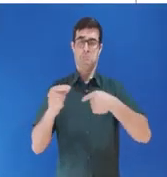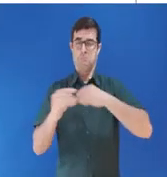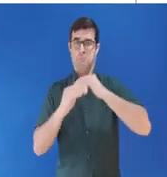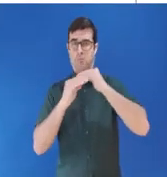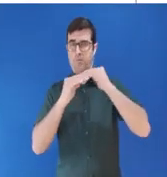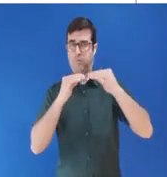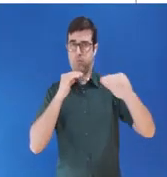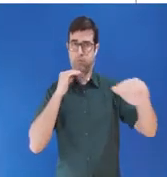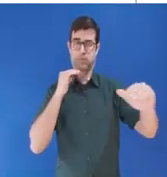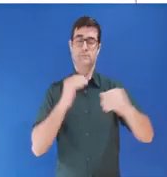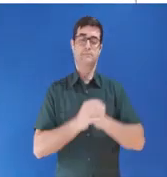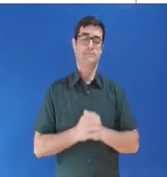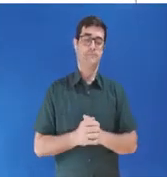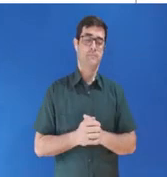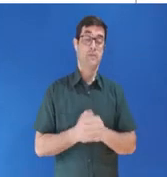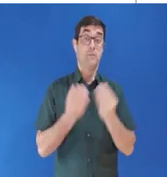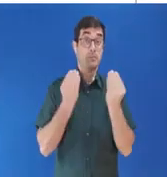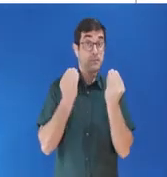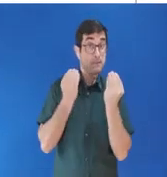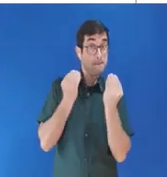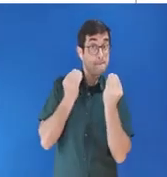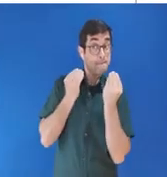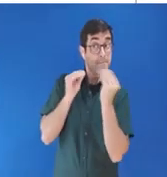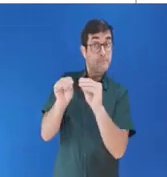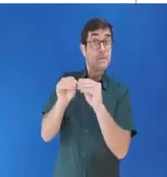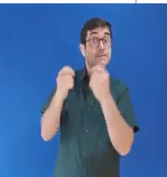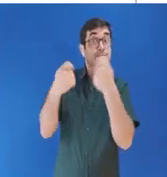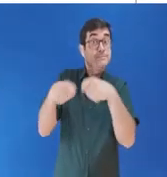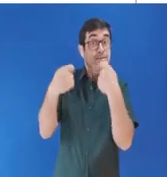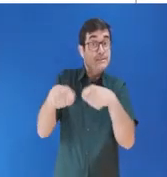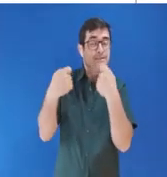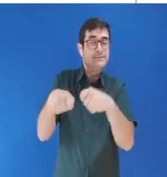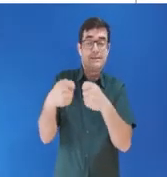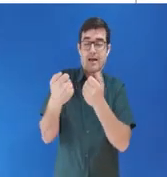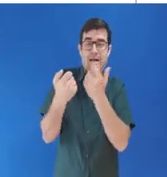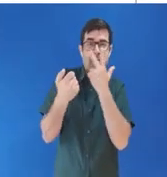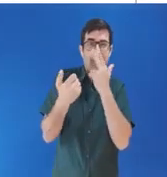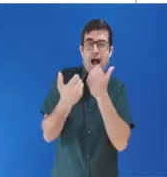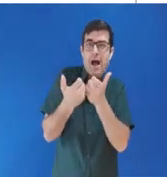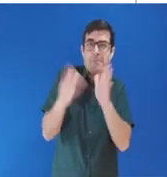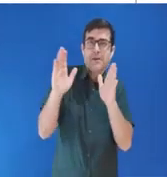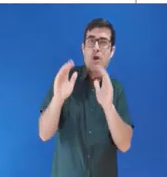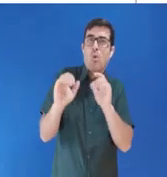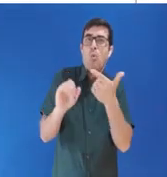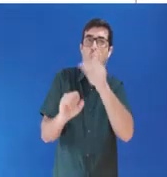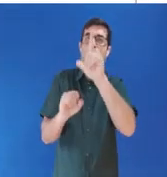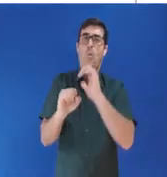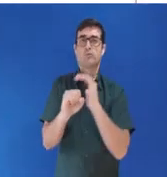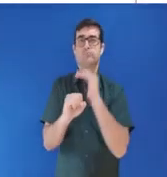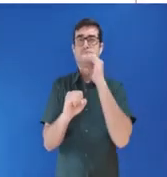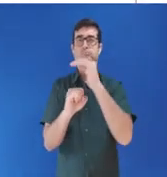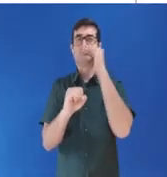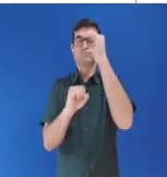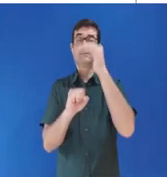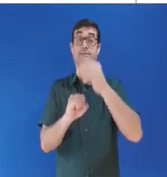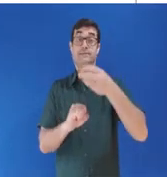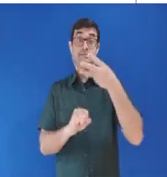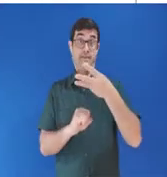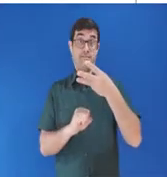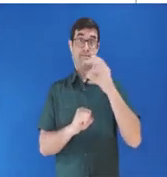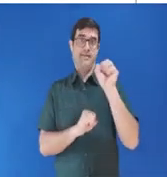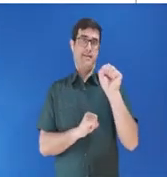adiciono, eu tenho que abrir um novo nível. Ele vai para o 3s. Então, o